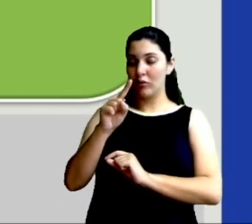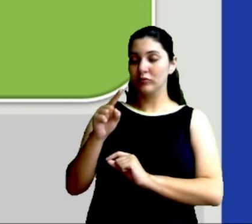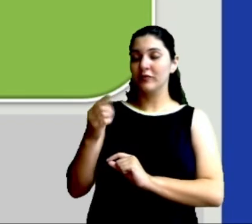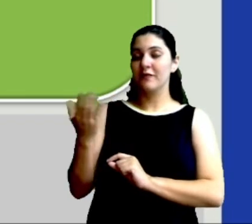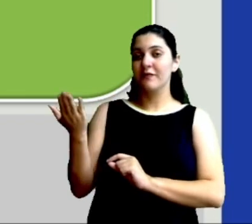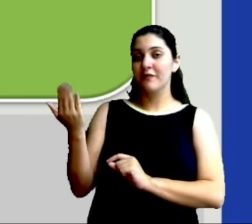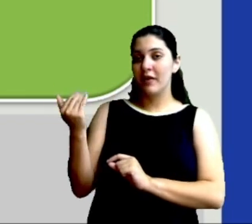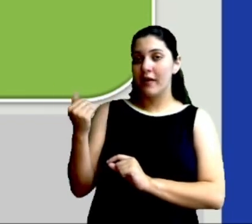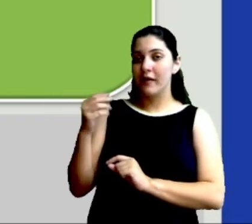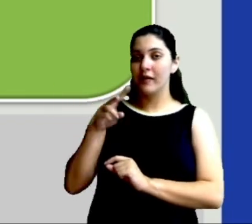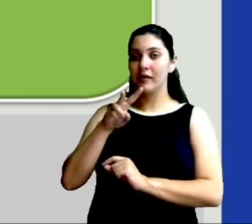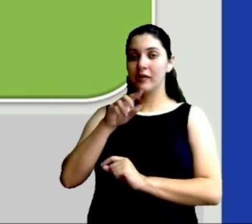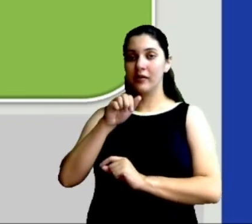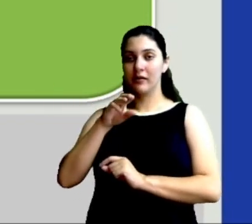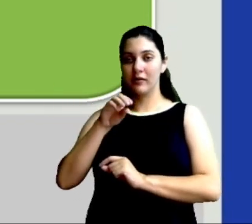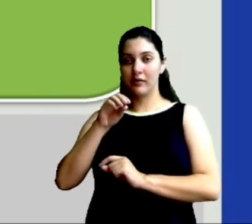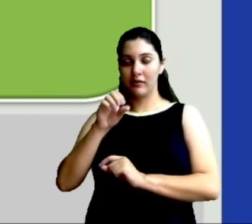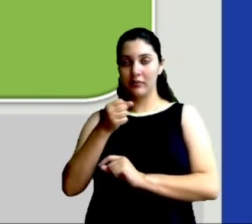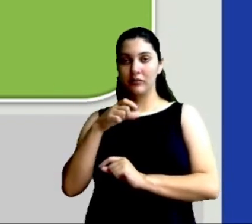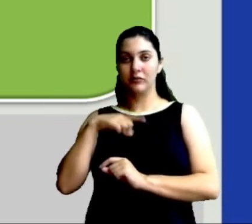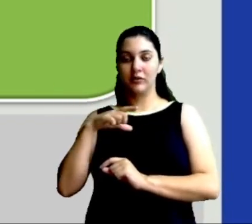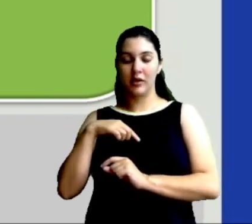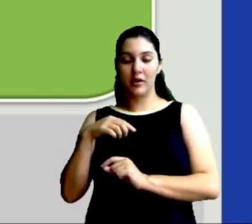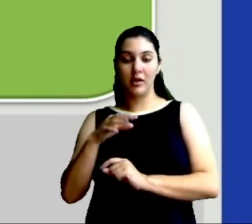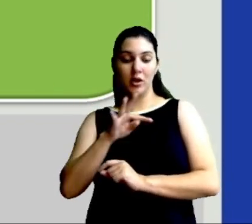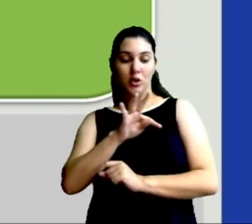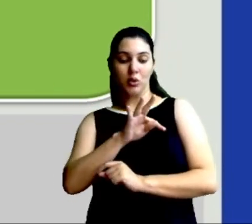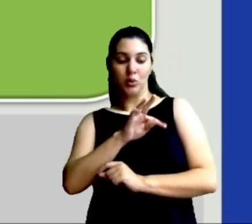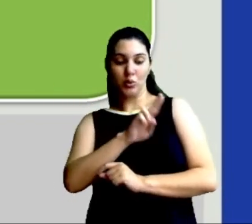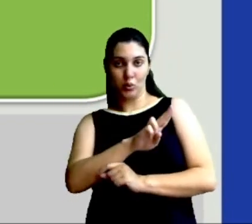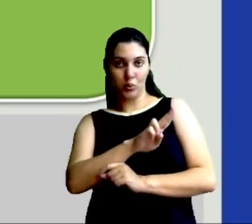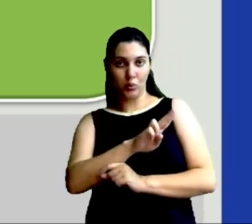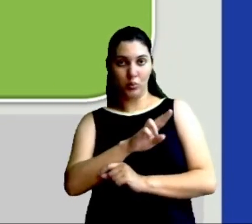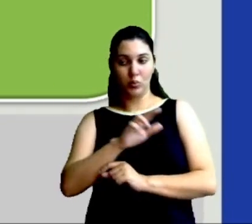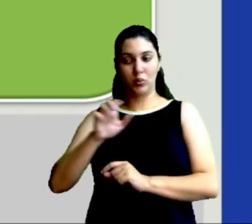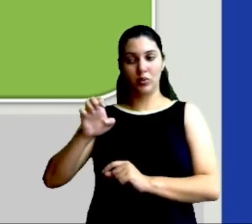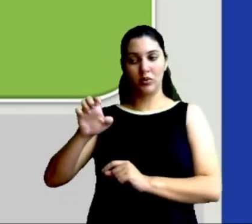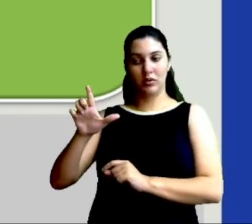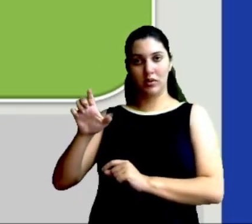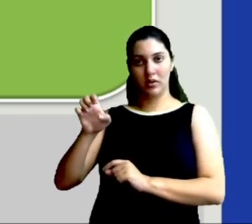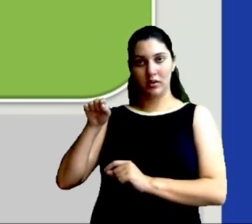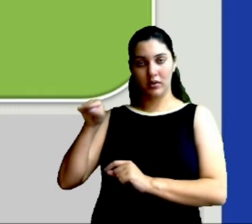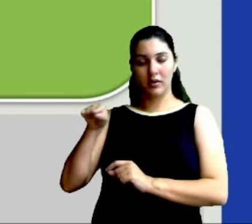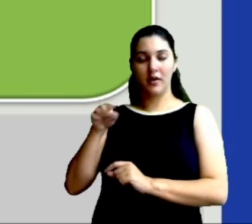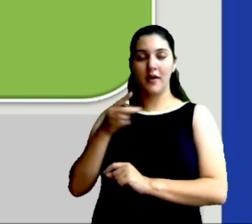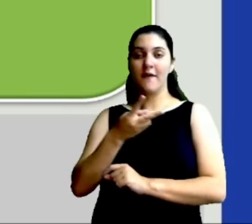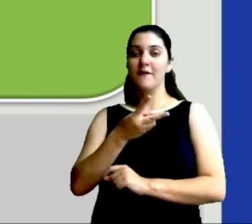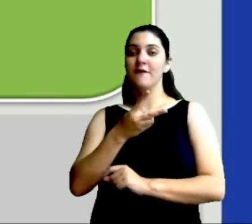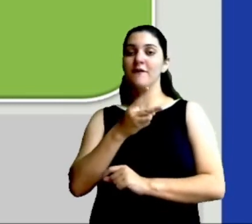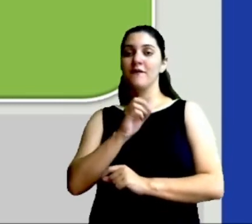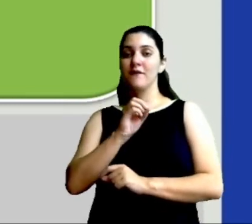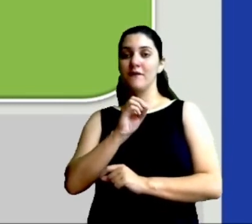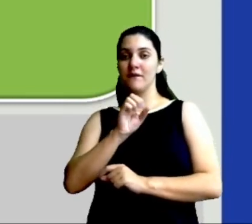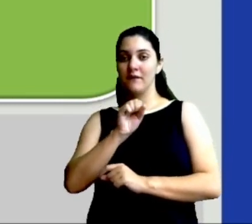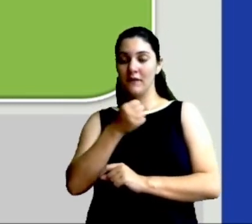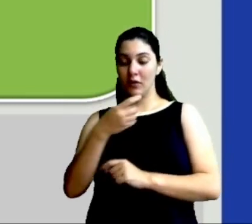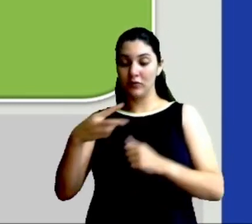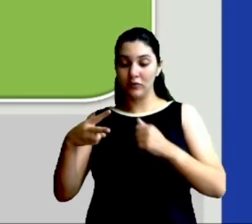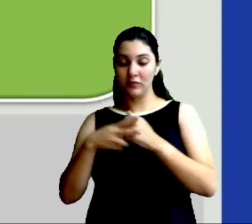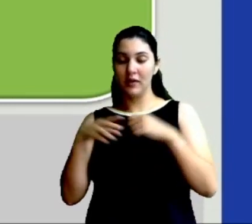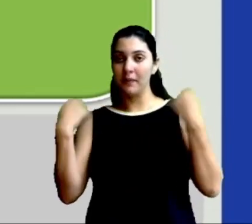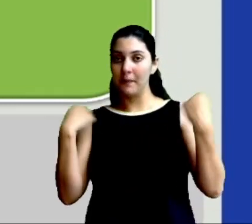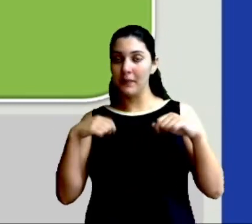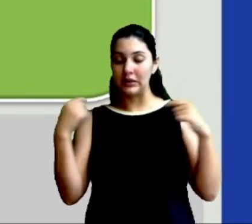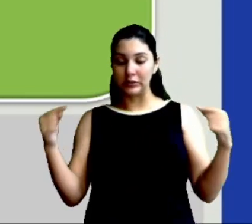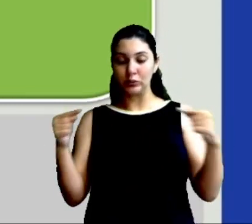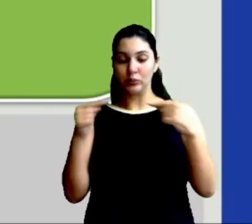por último, segue a mesma ideia. Tu e ele, vós. Então, o teu verbo ele vai ter que ter a concordância